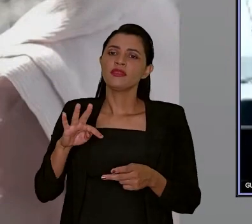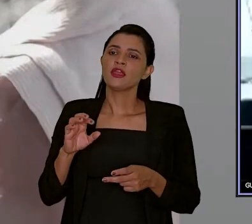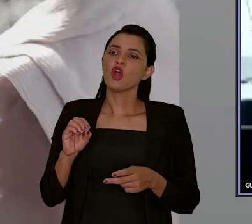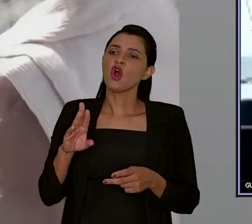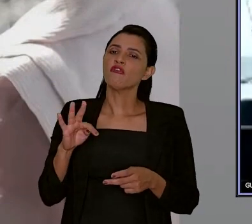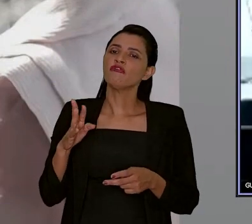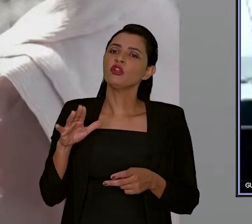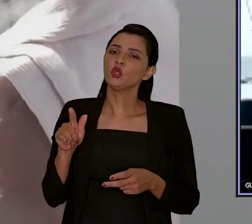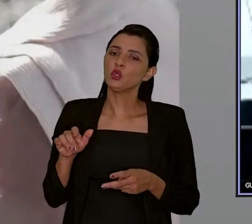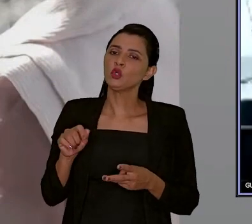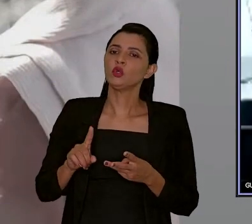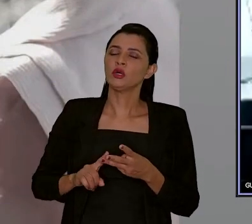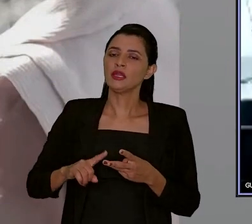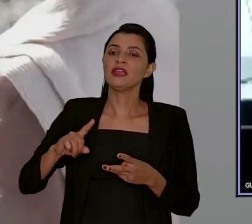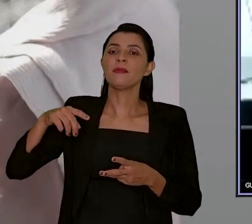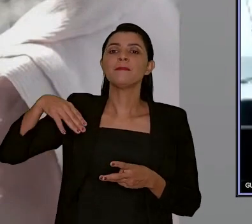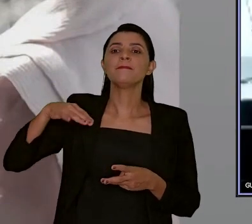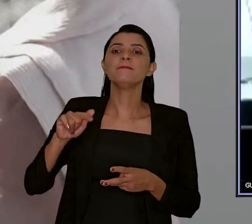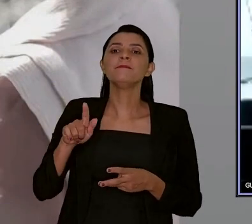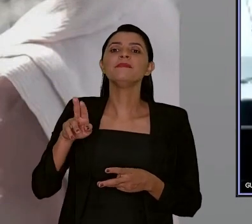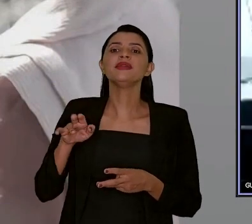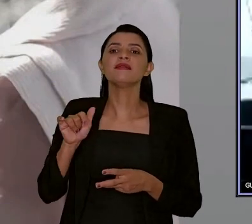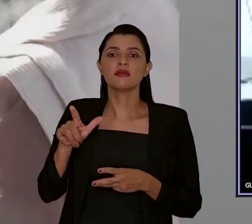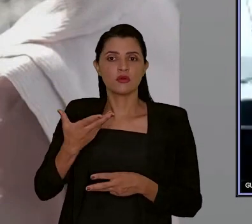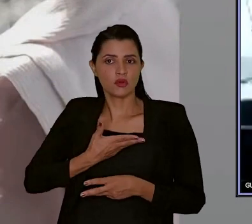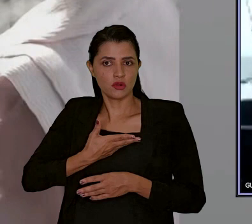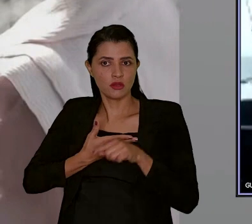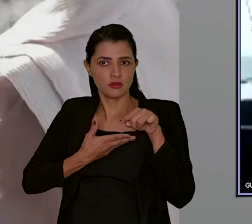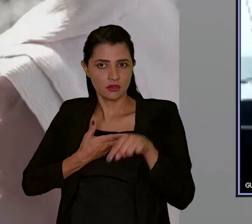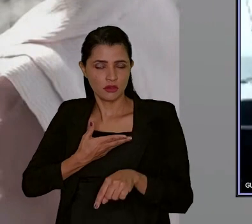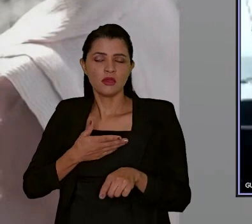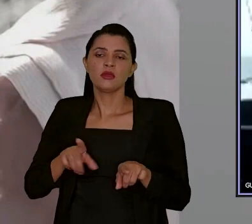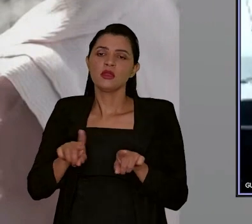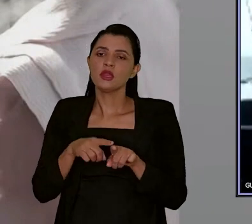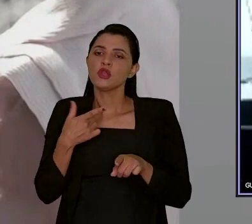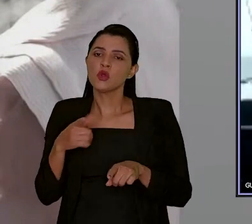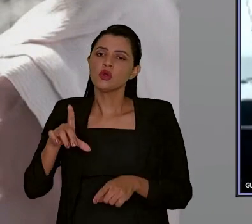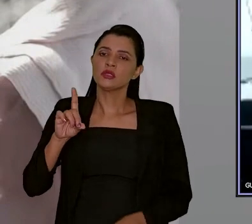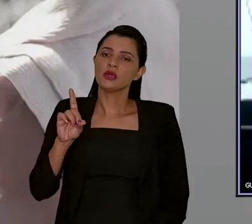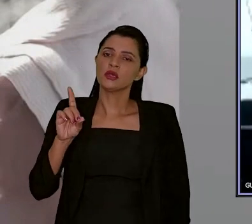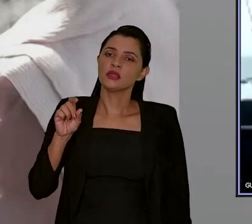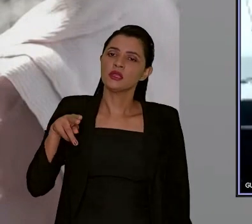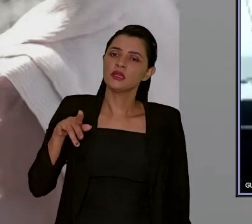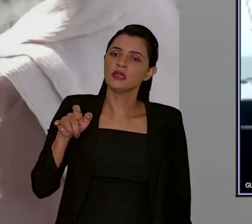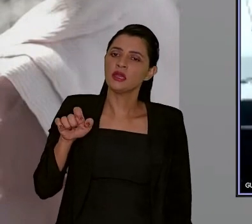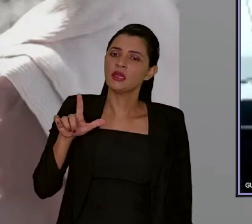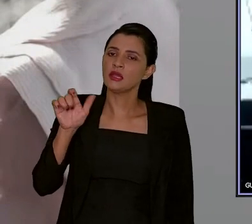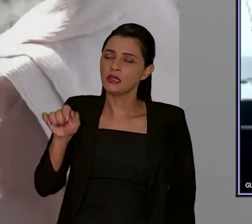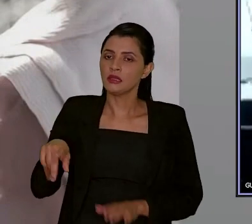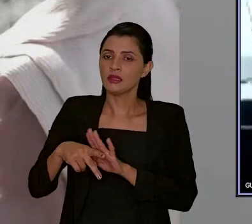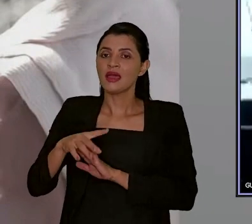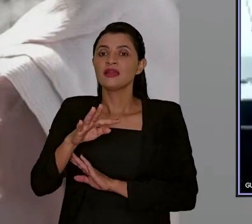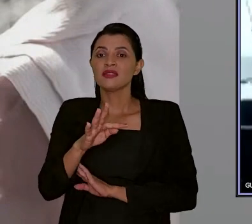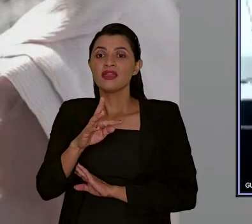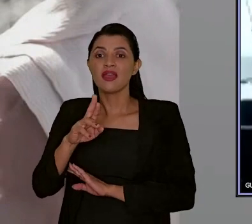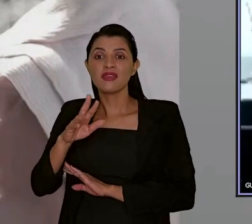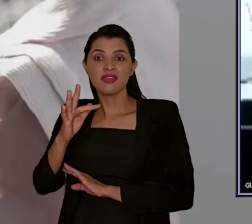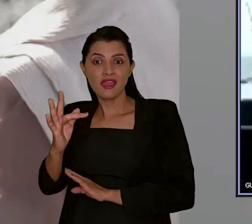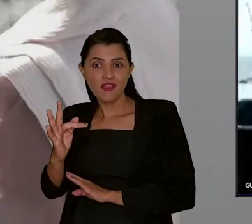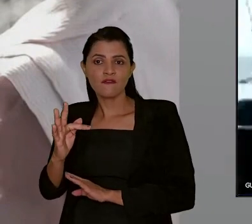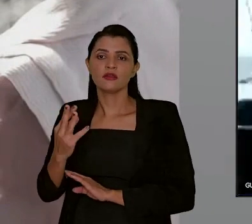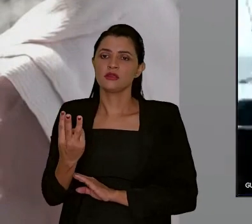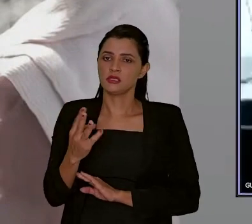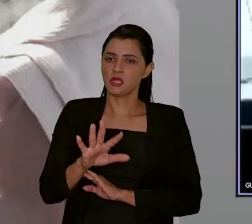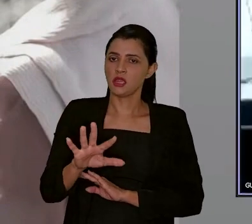Tribunal da 2ª Região, e desembargadora Daniele Maranhão, do TRF da 1ª Região, sem,